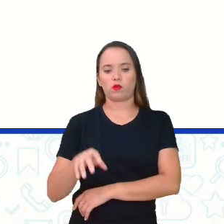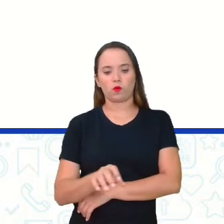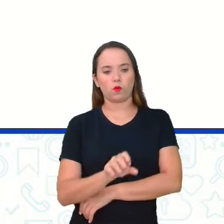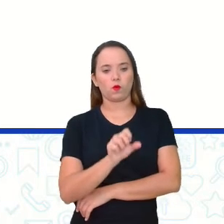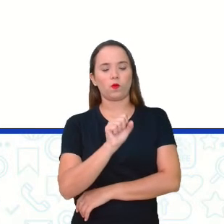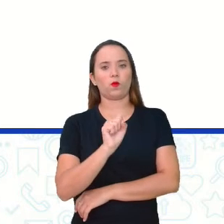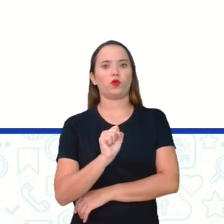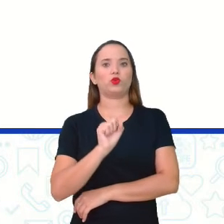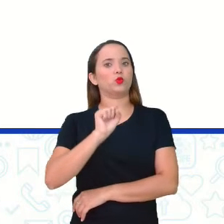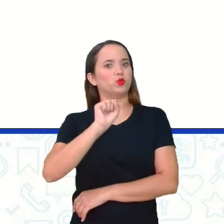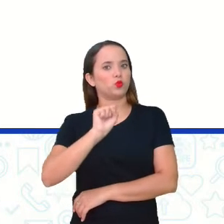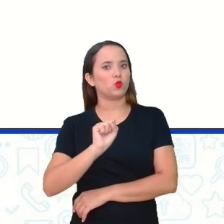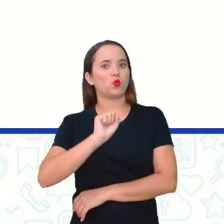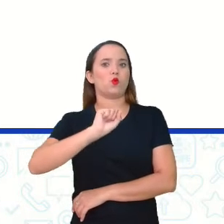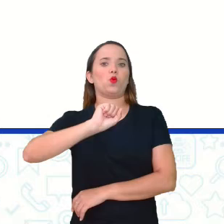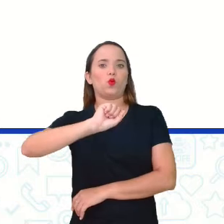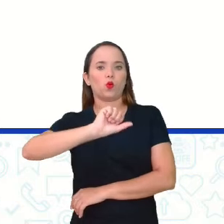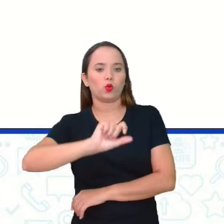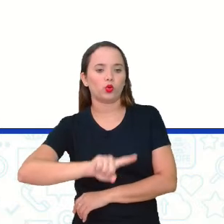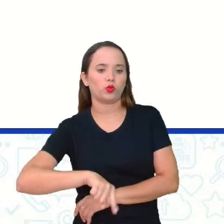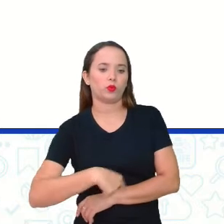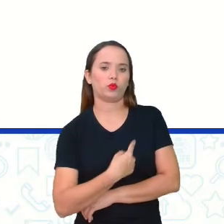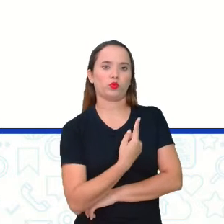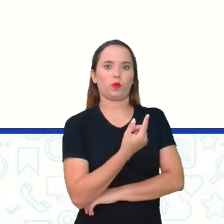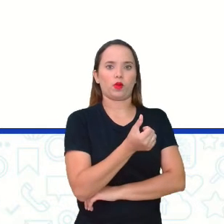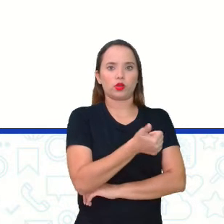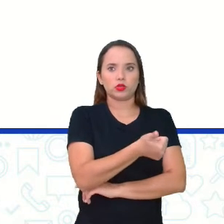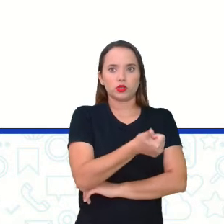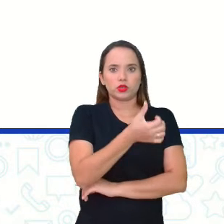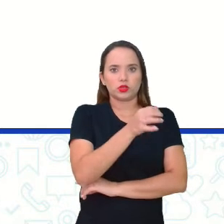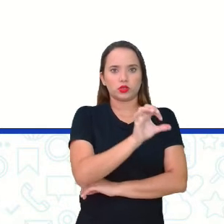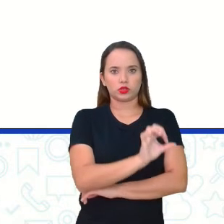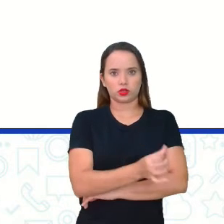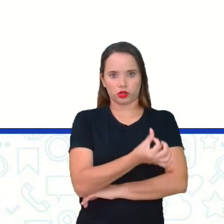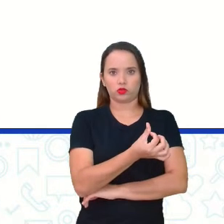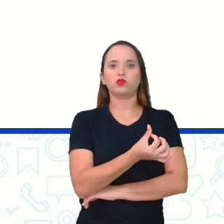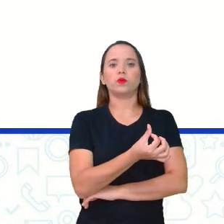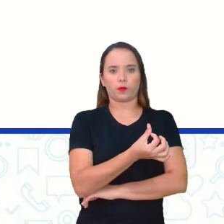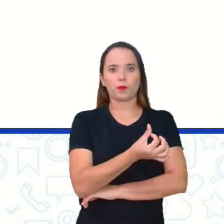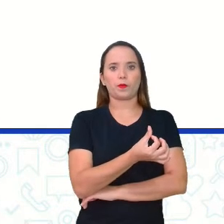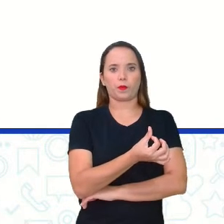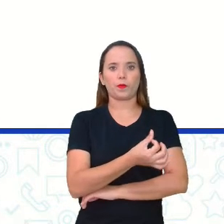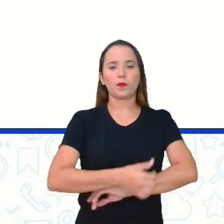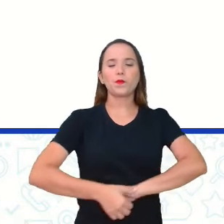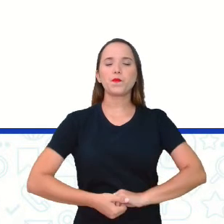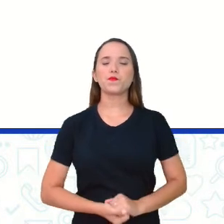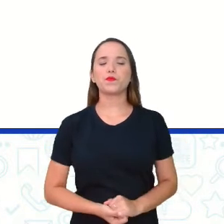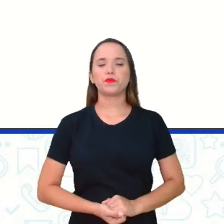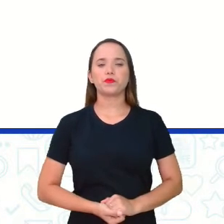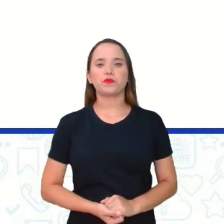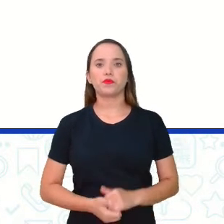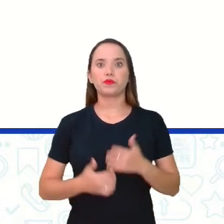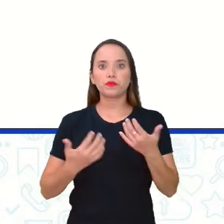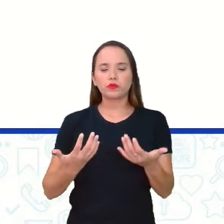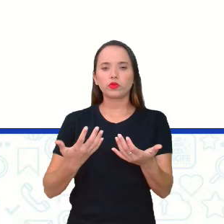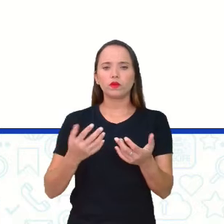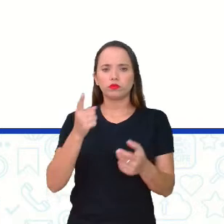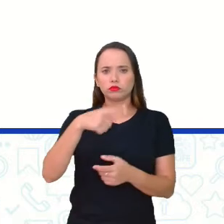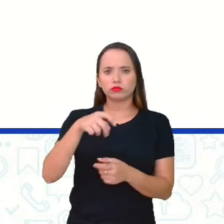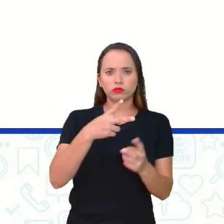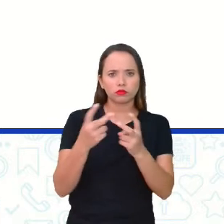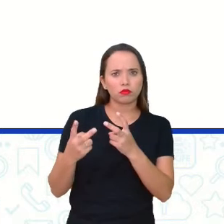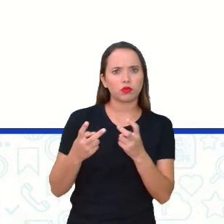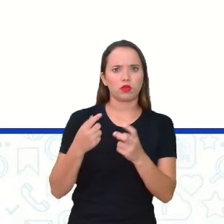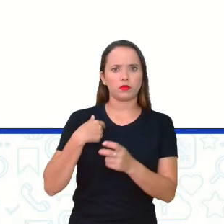se transformaram em oito bolinhas. Oito bolinhas se transformaram em 16 bolinhas. Então, percebe que